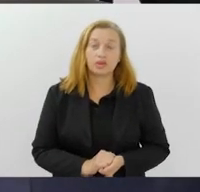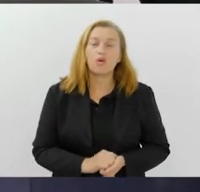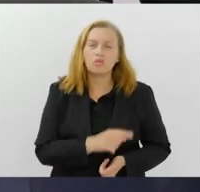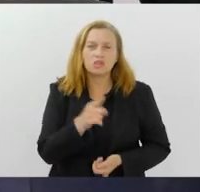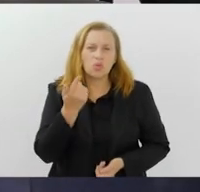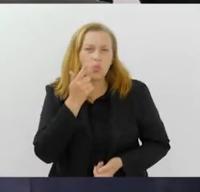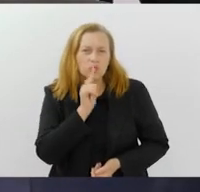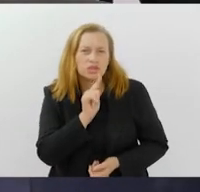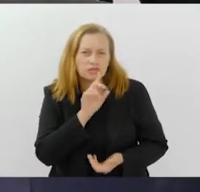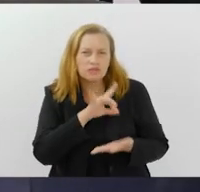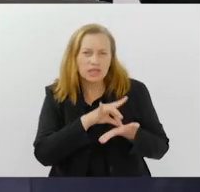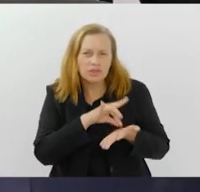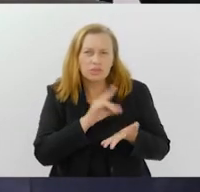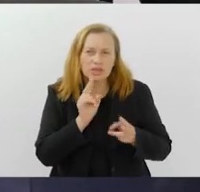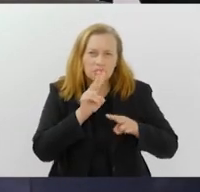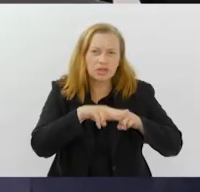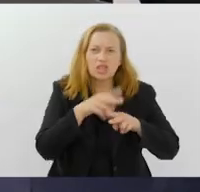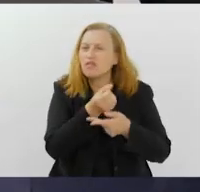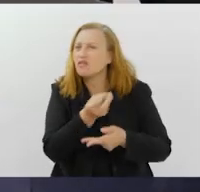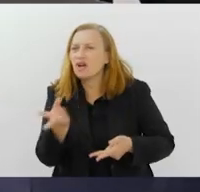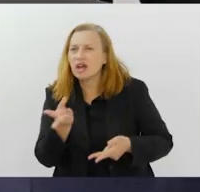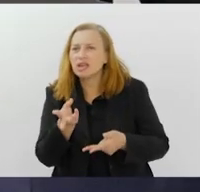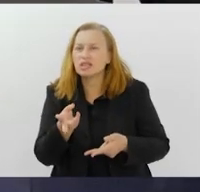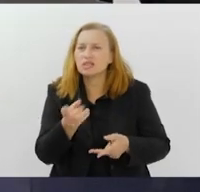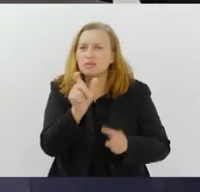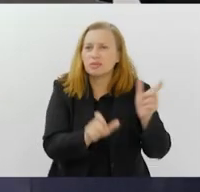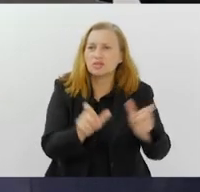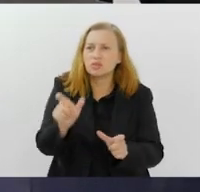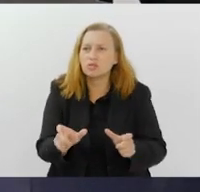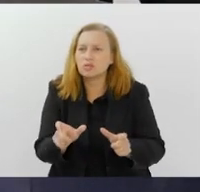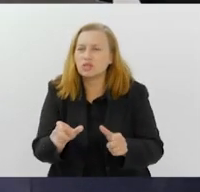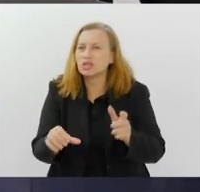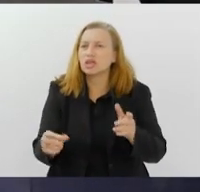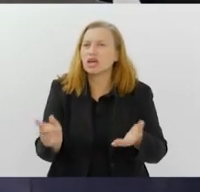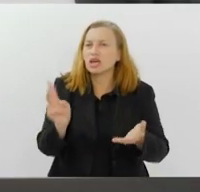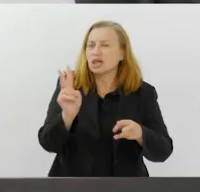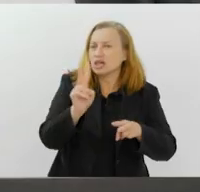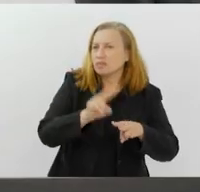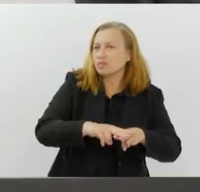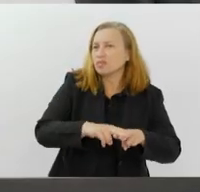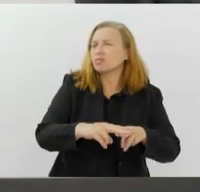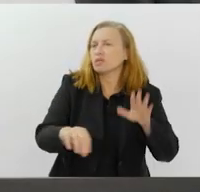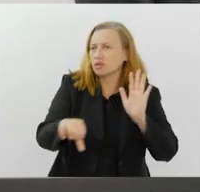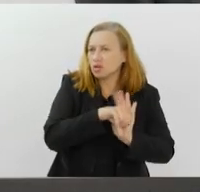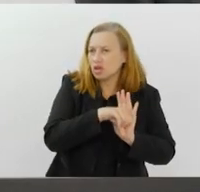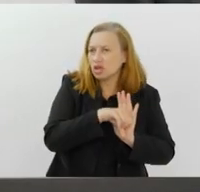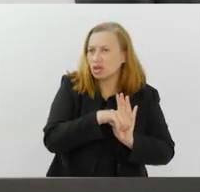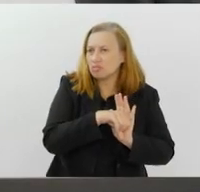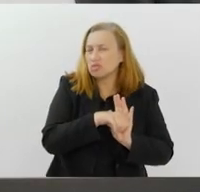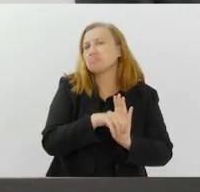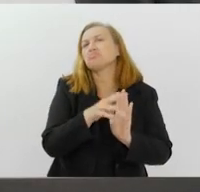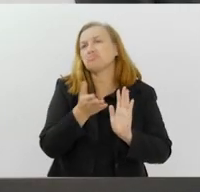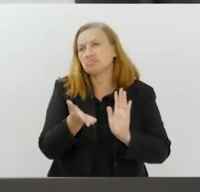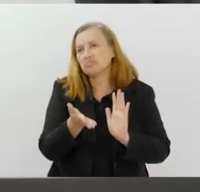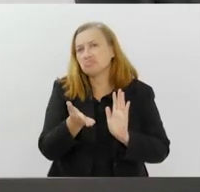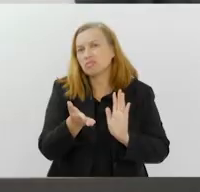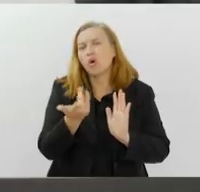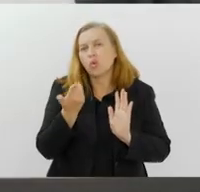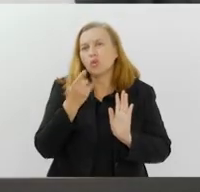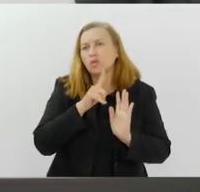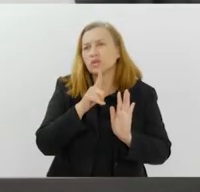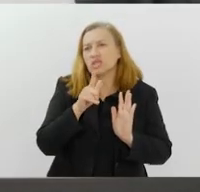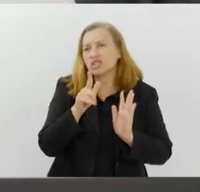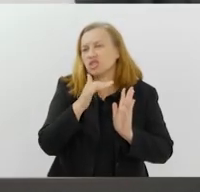conseguiu realmente prender não sei quantas pessoas que cometeram não sei quantas barbaridades isso até seria Algo Se conseguir